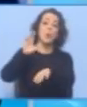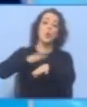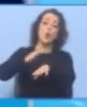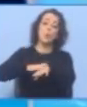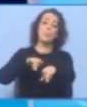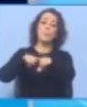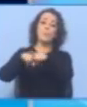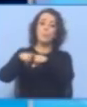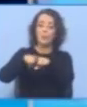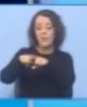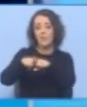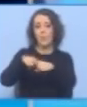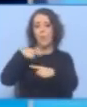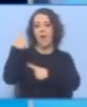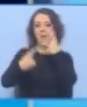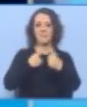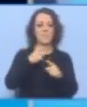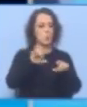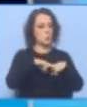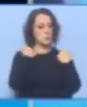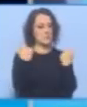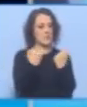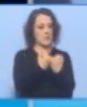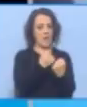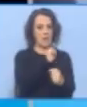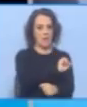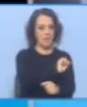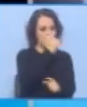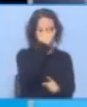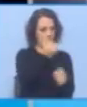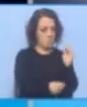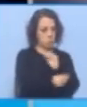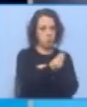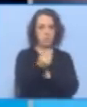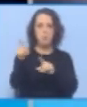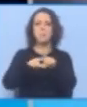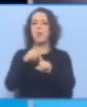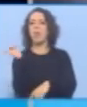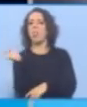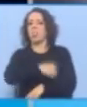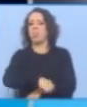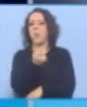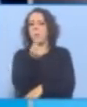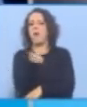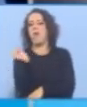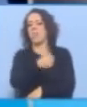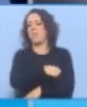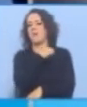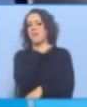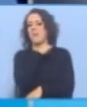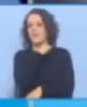quando há alguma iniciativa da parte da sociedade civil, às vezes quase a desprezam, quase a ignoram, não é? E, portanto,